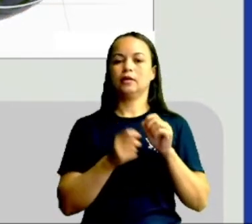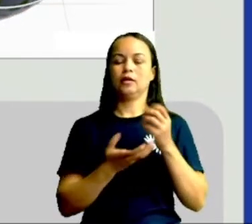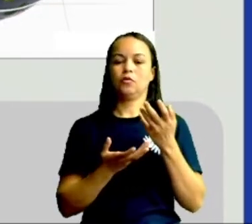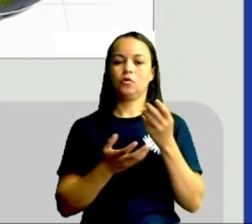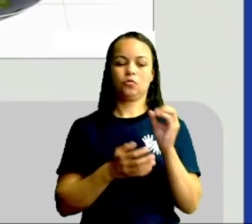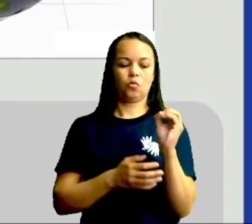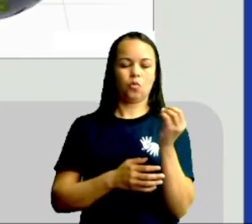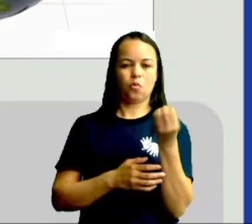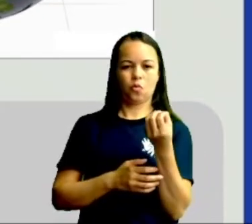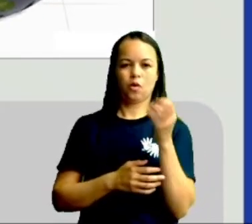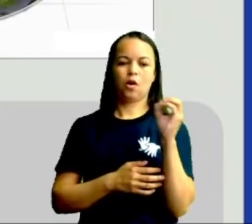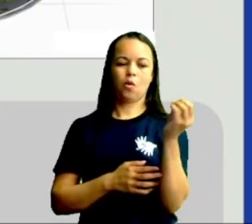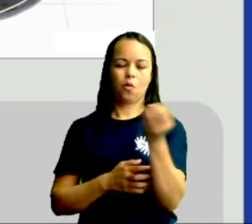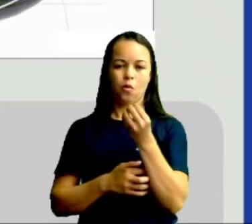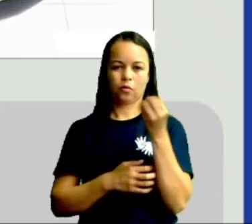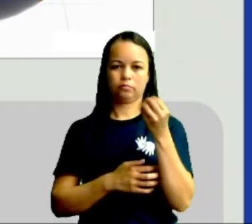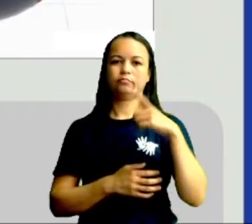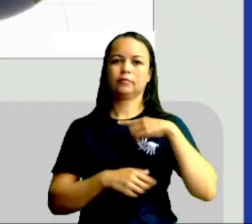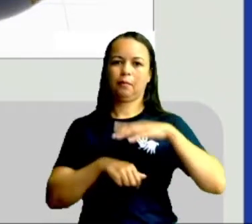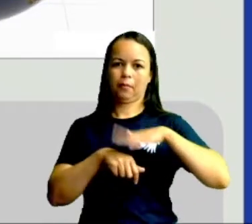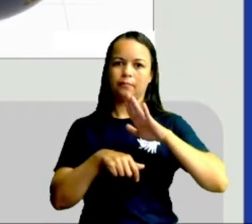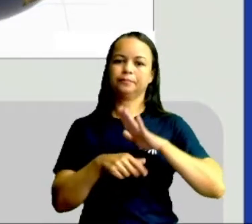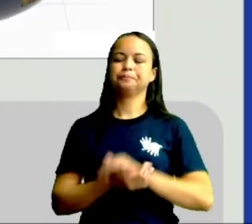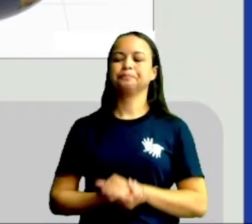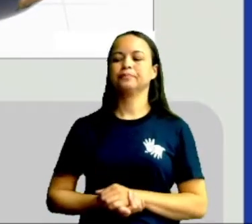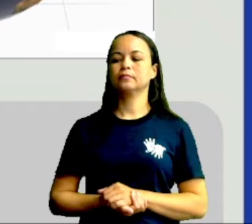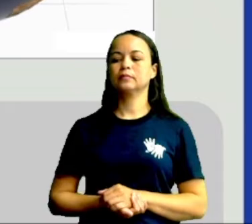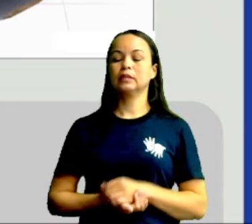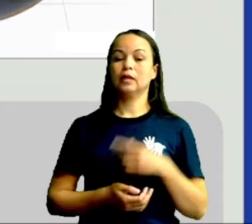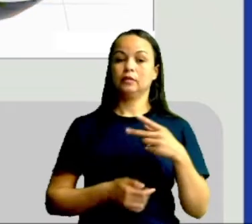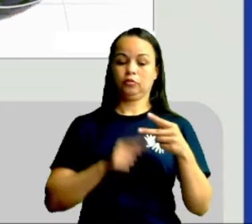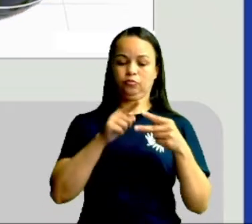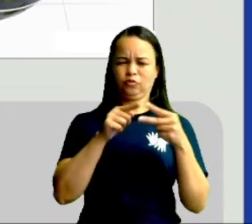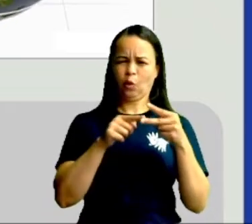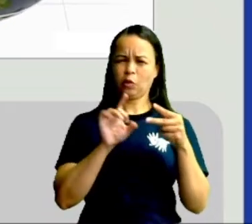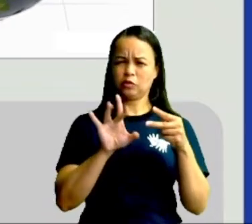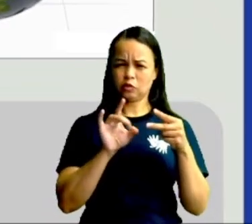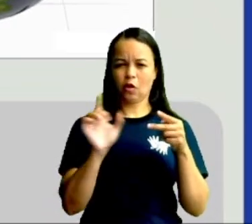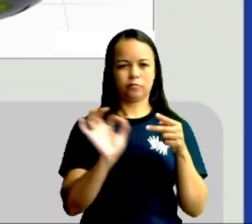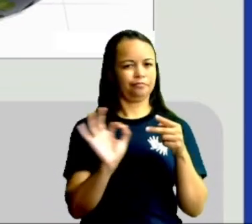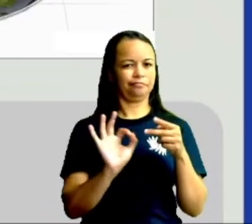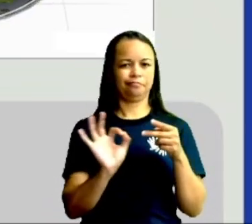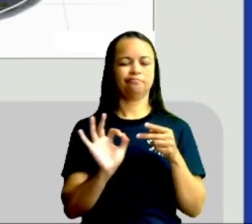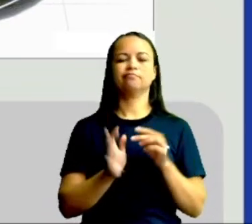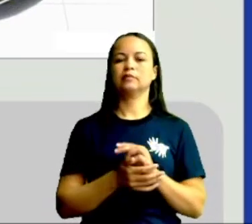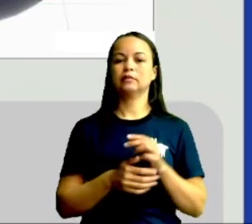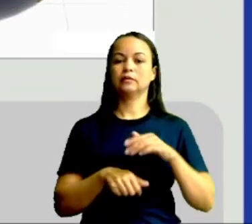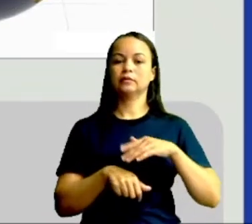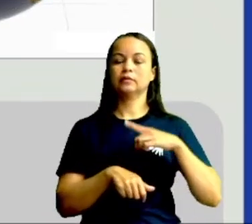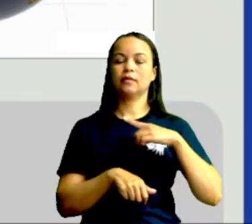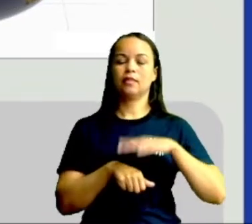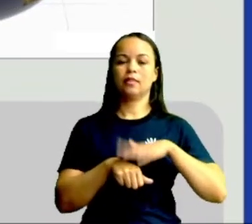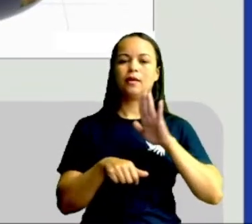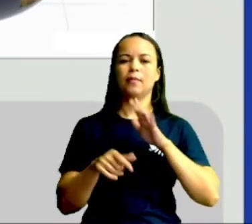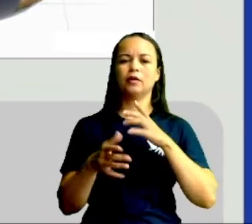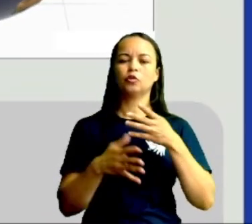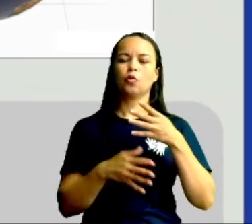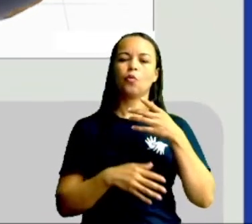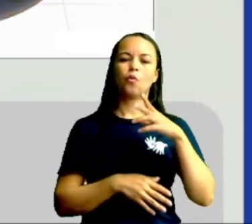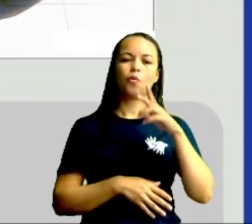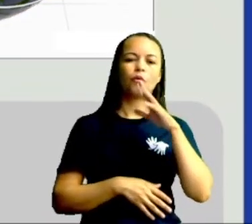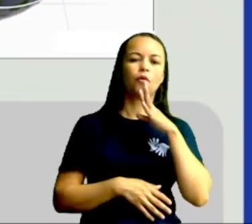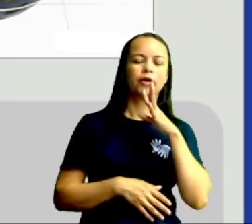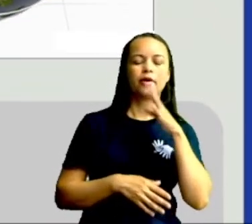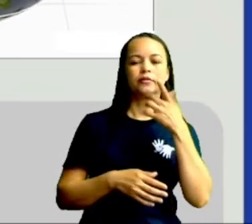de rotação, mas tem outros. Esses não são os únicos movimentos que nosso planeta faz. Conheça os outros